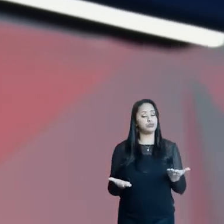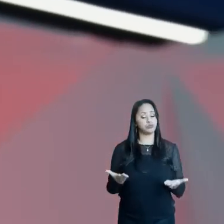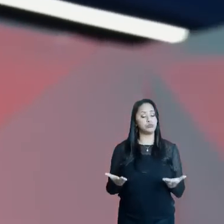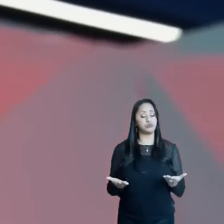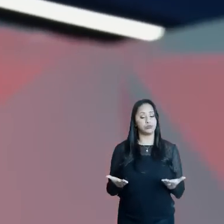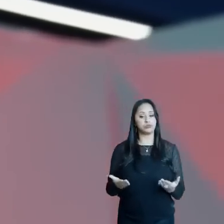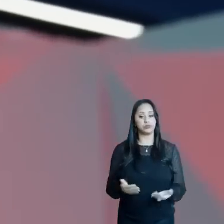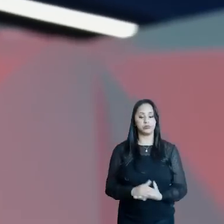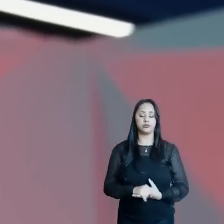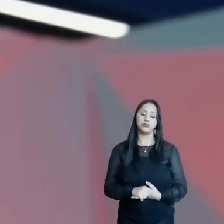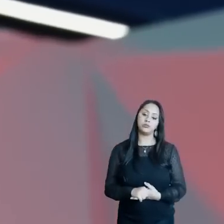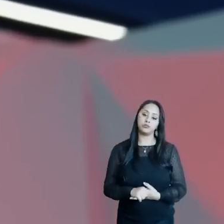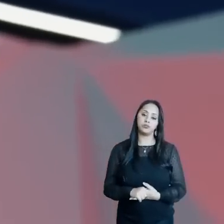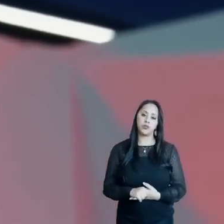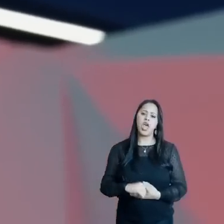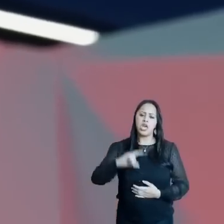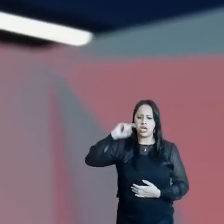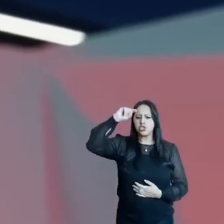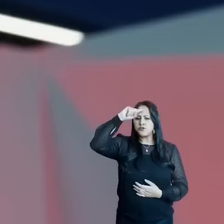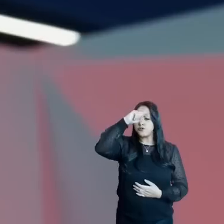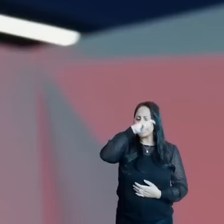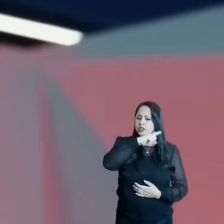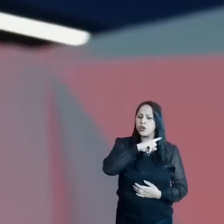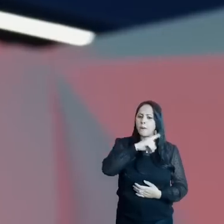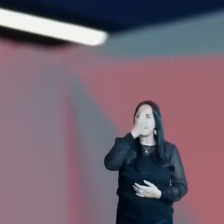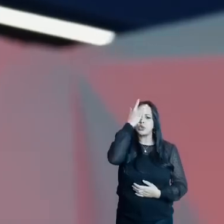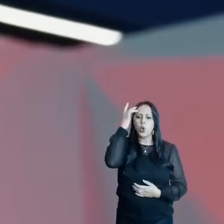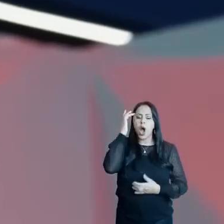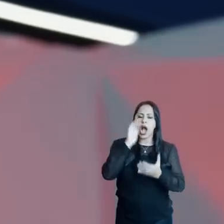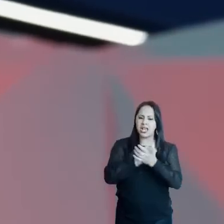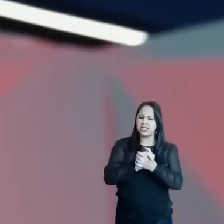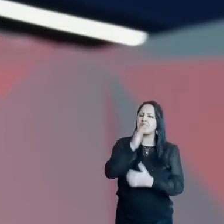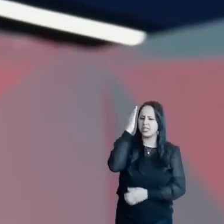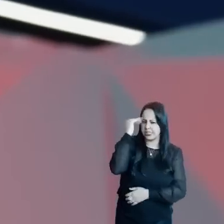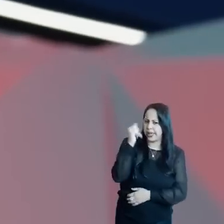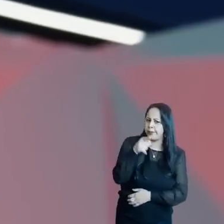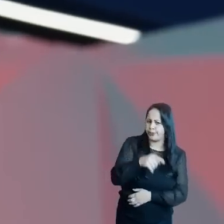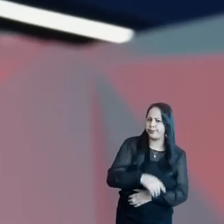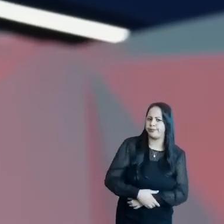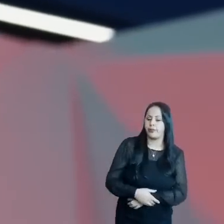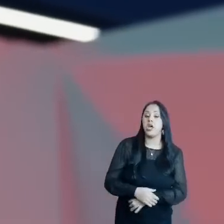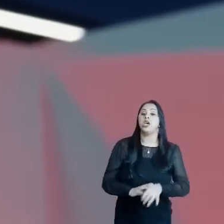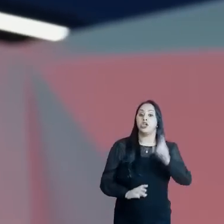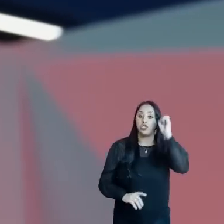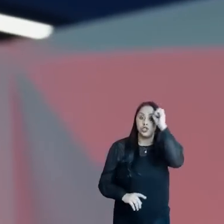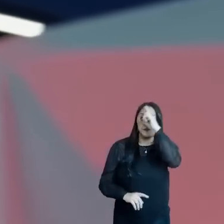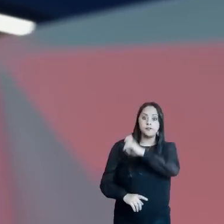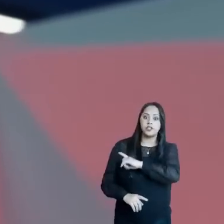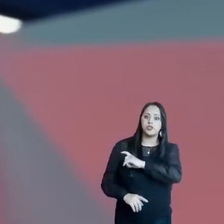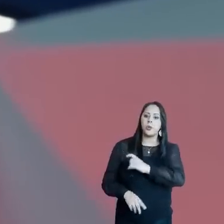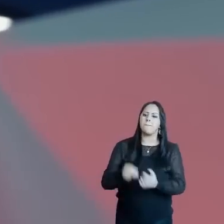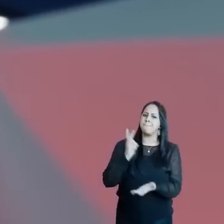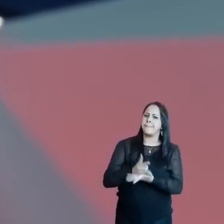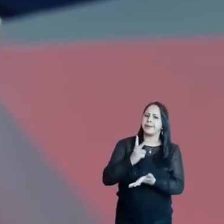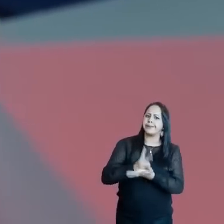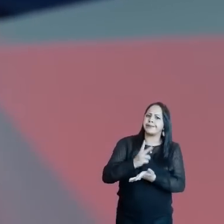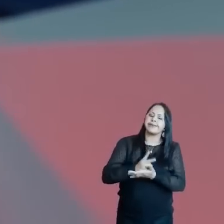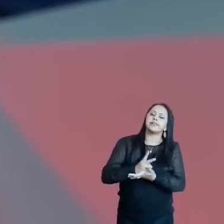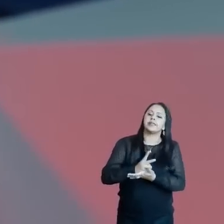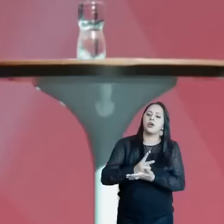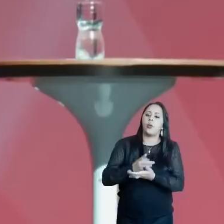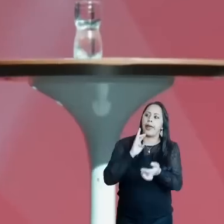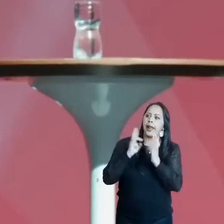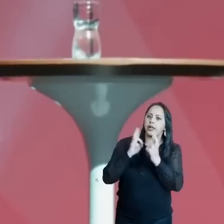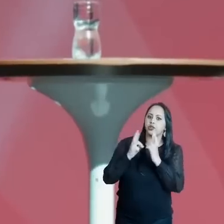assim, é muito difícil. Quem é casado sabe muito bem disso. É muito difícil manter um bom relacionamento com a